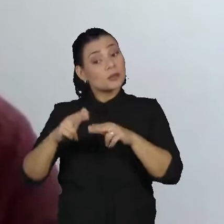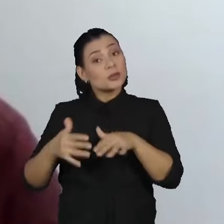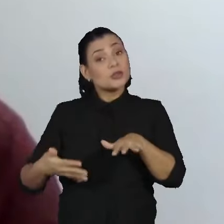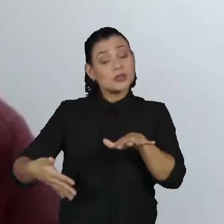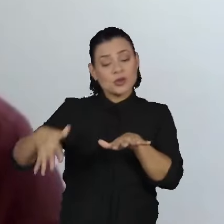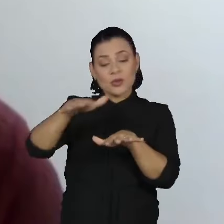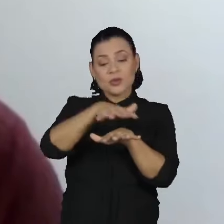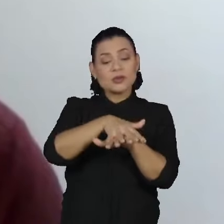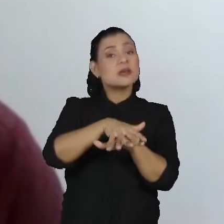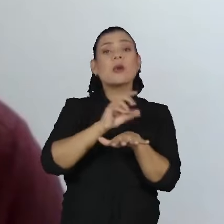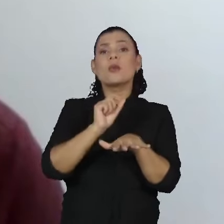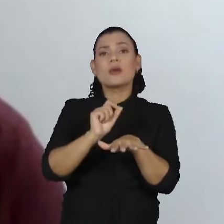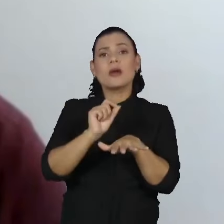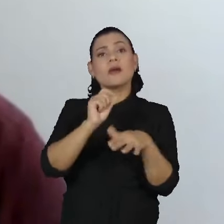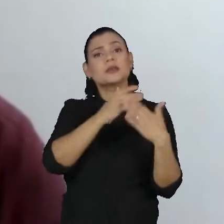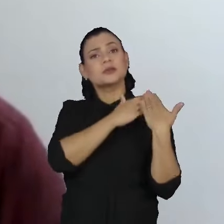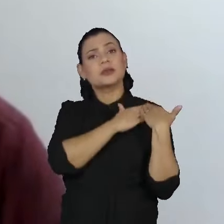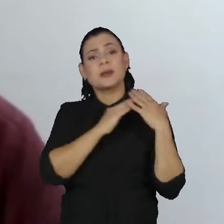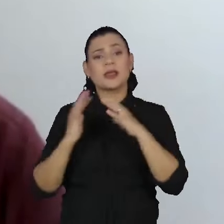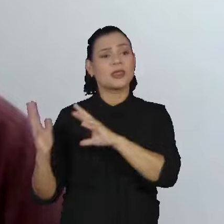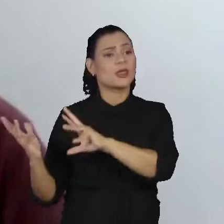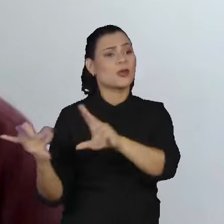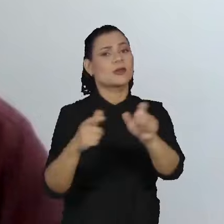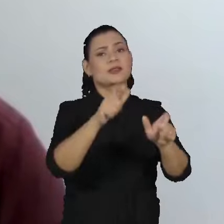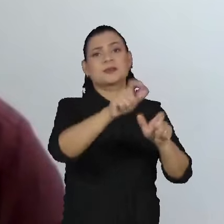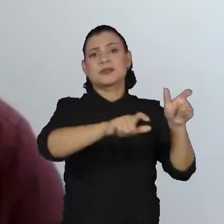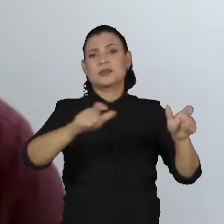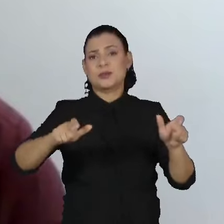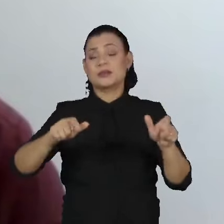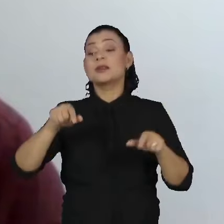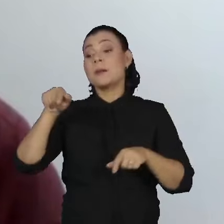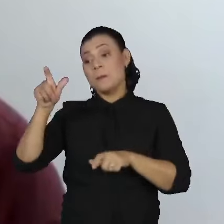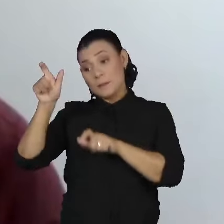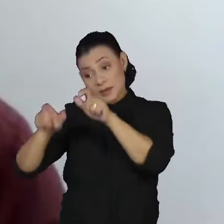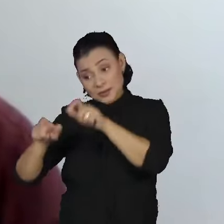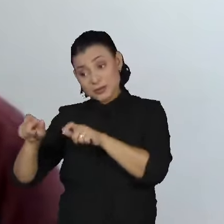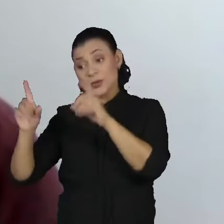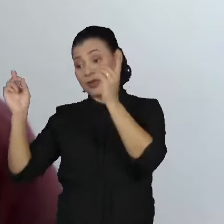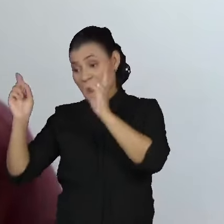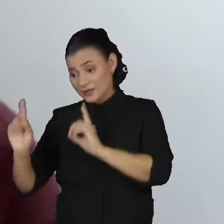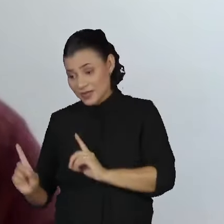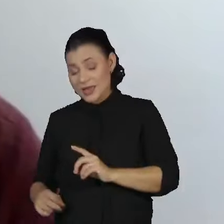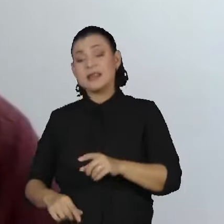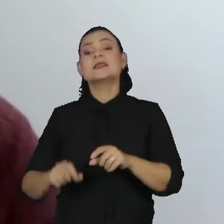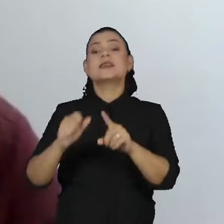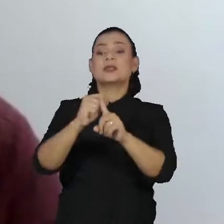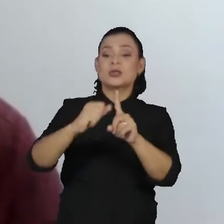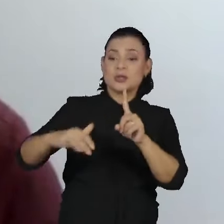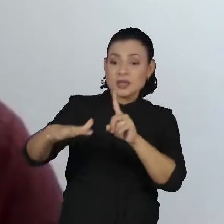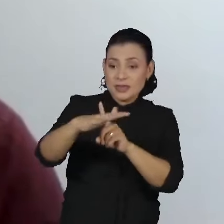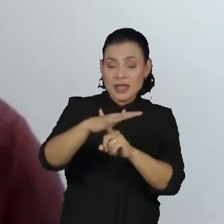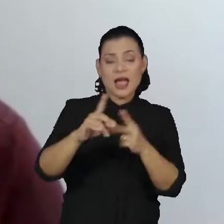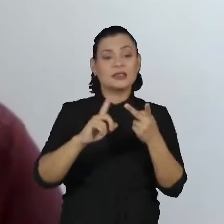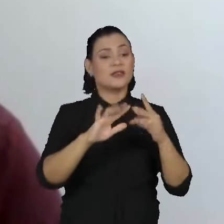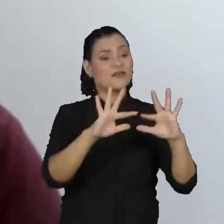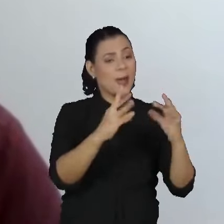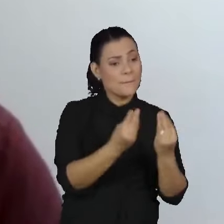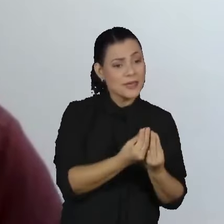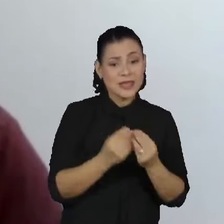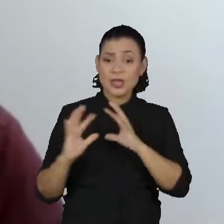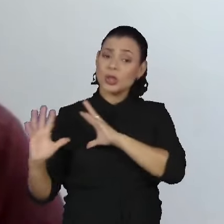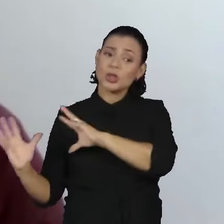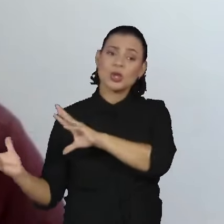é construída por todos os atores, pela pessoa com deficiência, seus familiares e também a sociedade se adaptando da melhor forma possível.